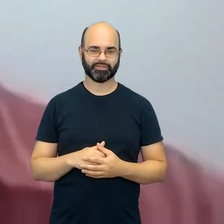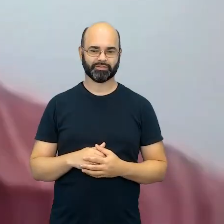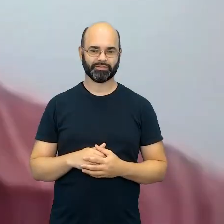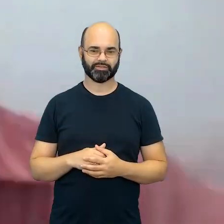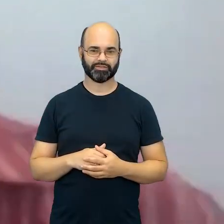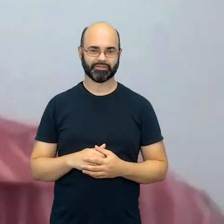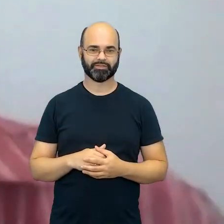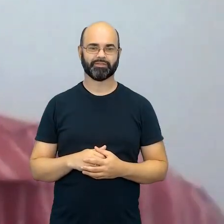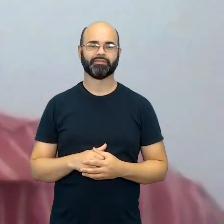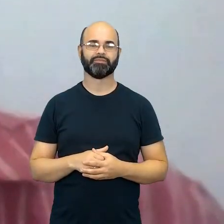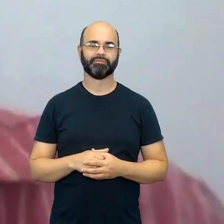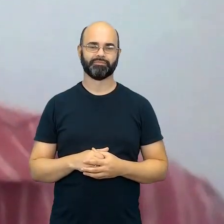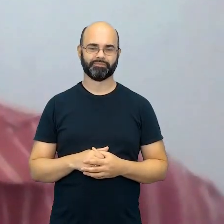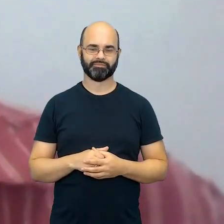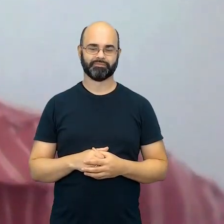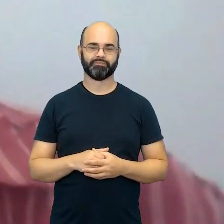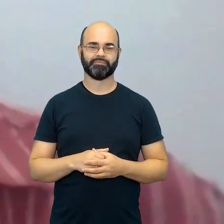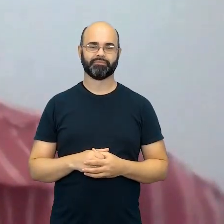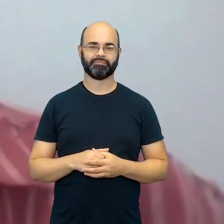Então,